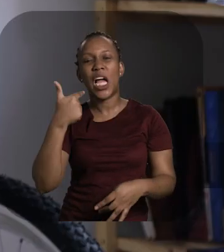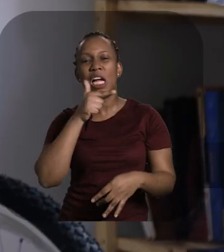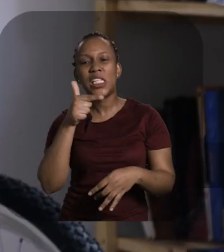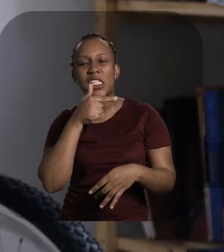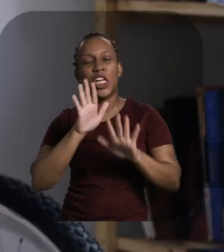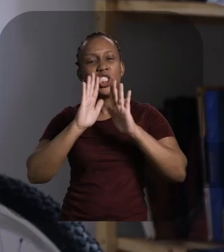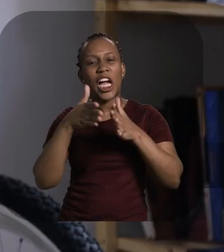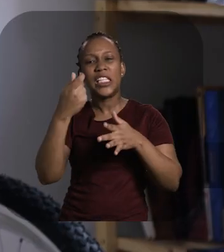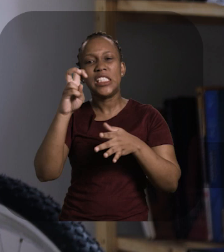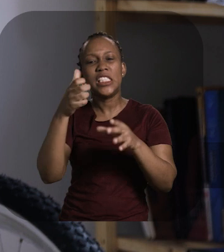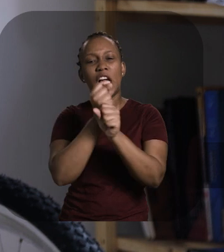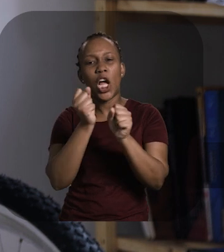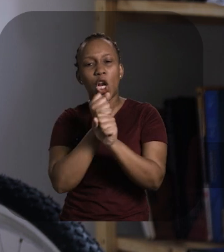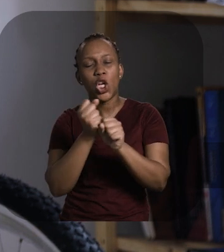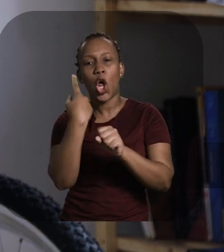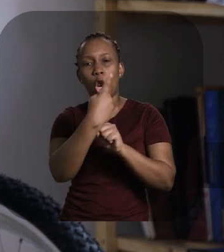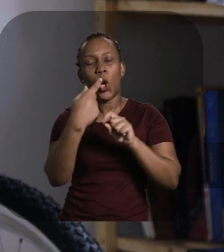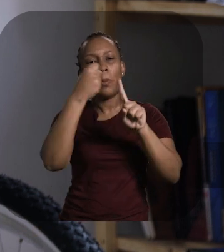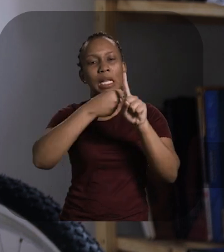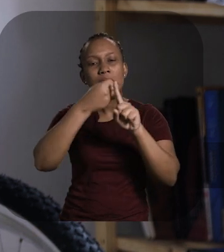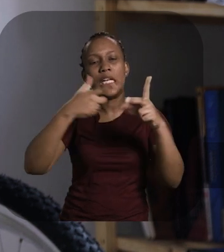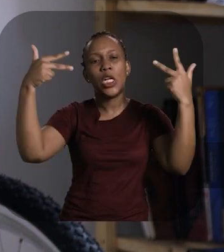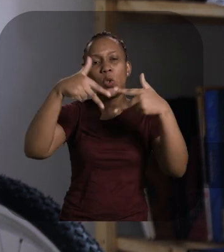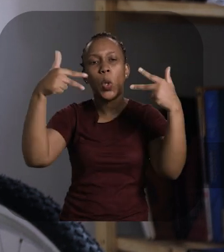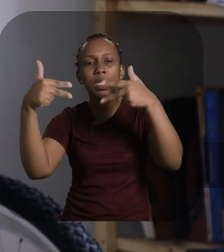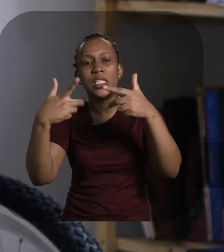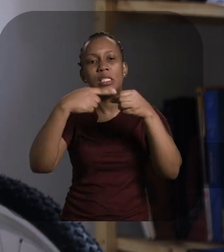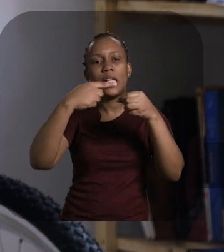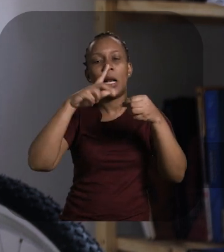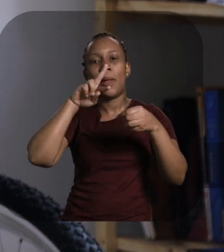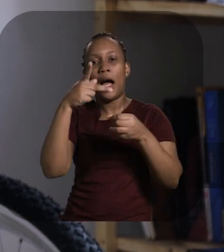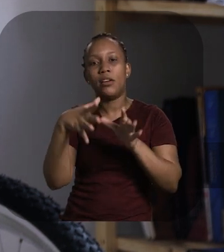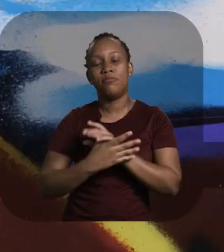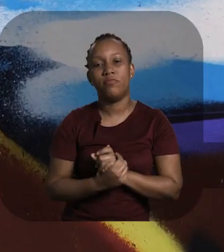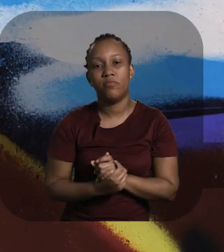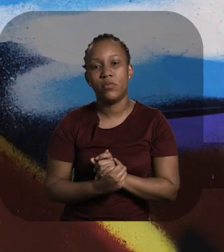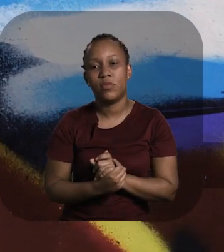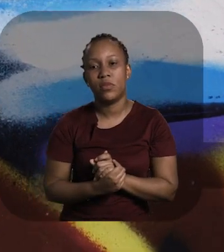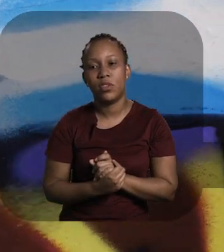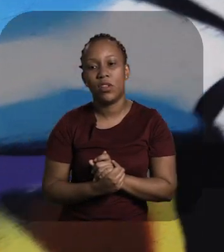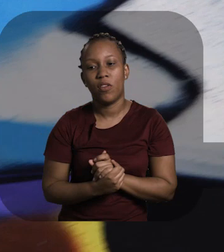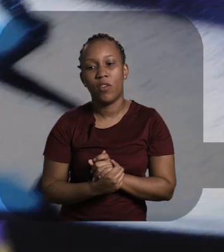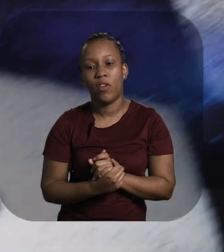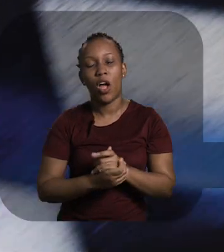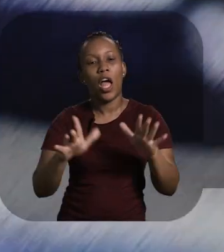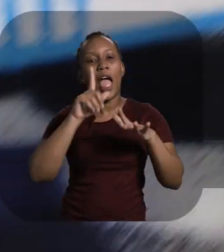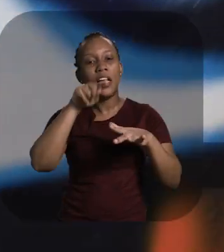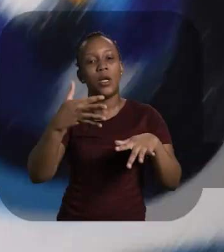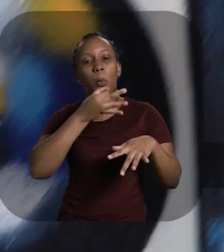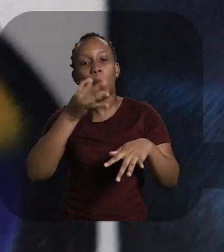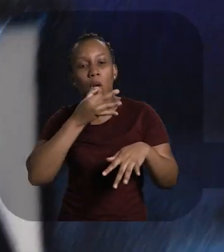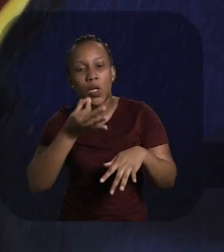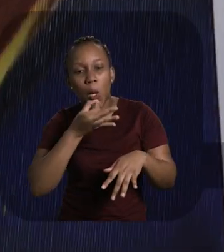Conheço a Áurea já tem uns 15 anos. Nós somos aí militantes do hip-hop da cidade de Belo Horizonte. Com essas